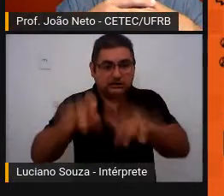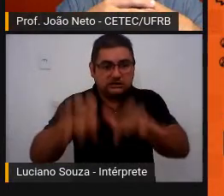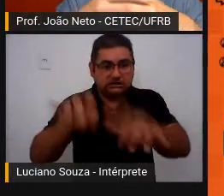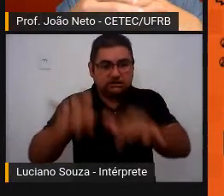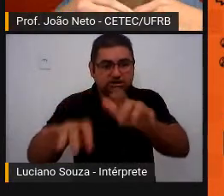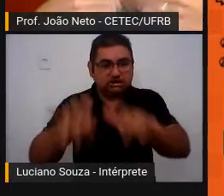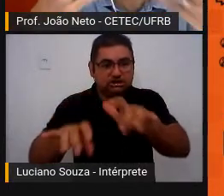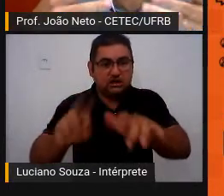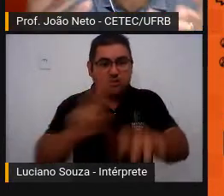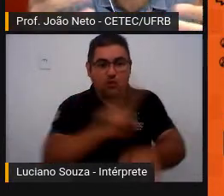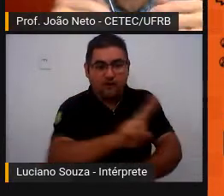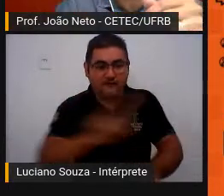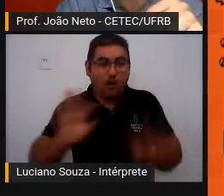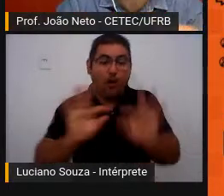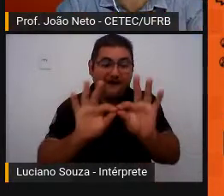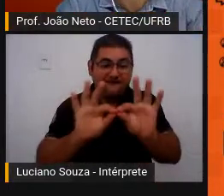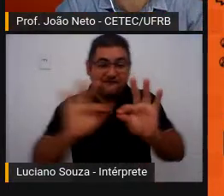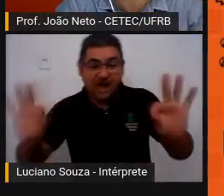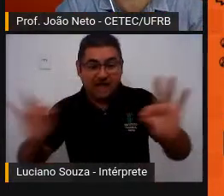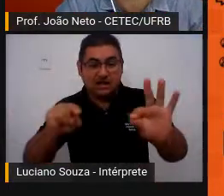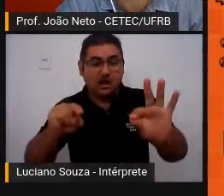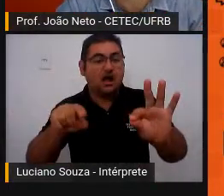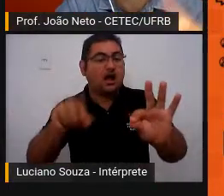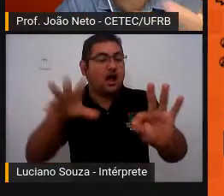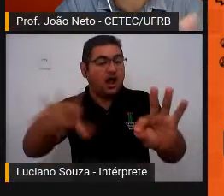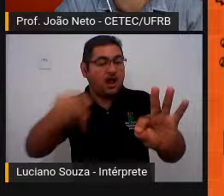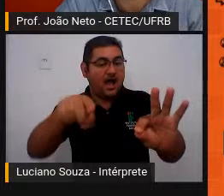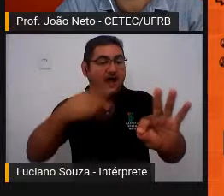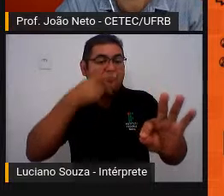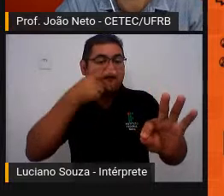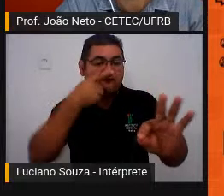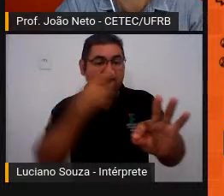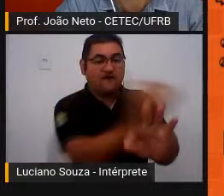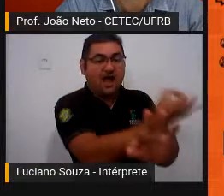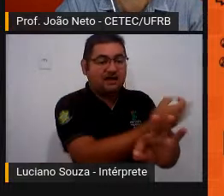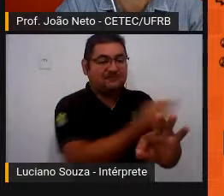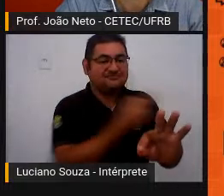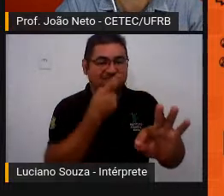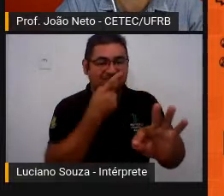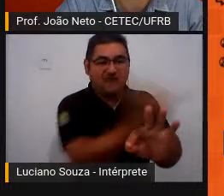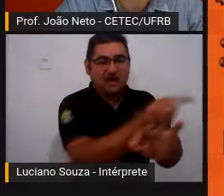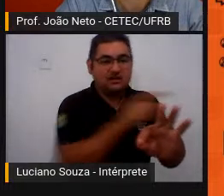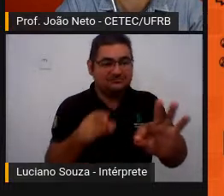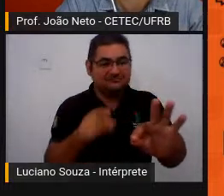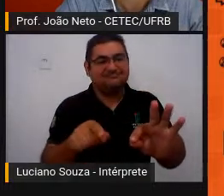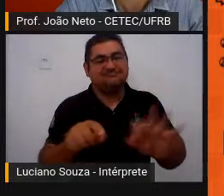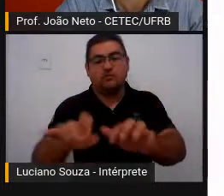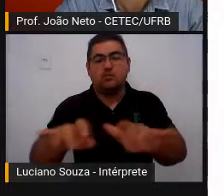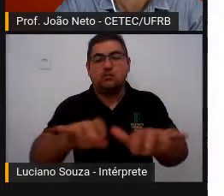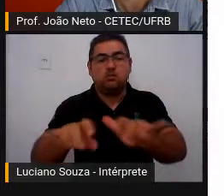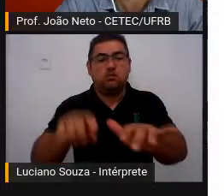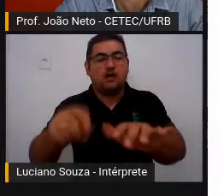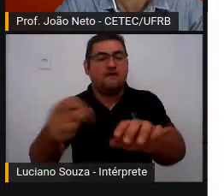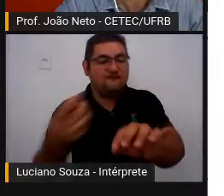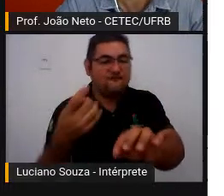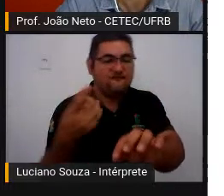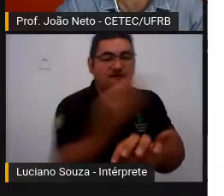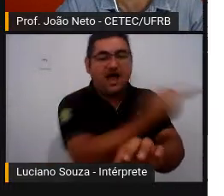em voz alta o que a pessoa é que é comunicar com as outras pessoas